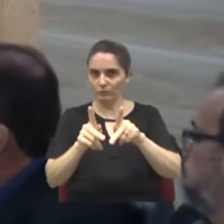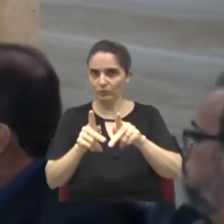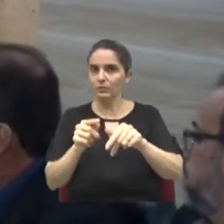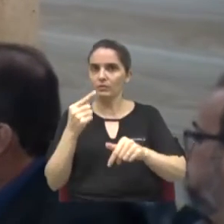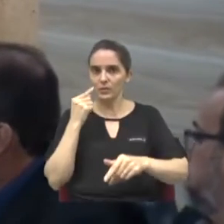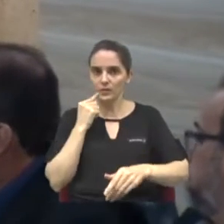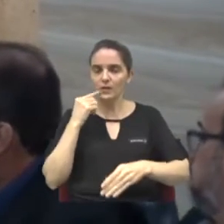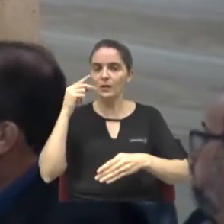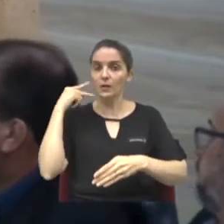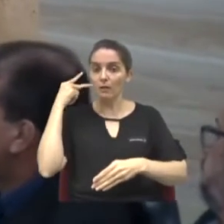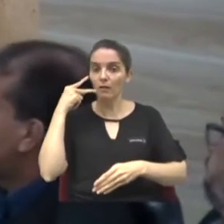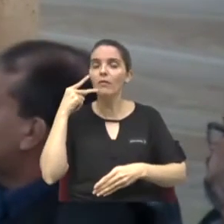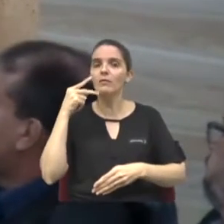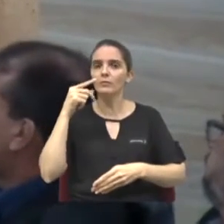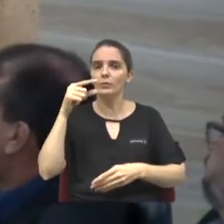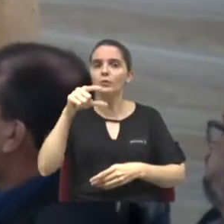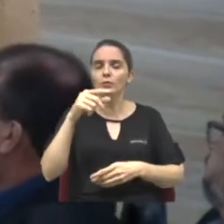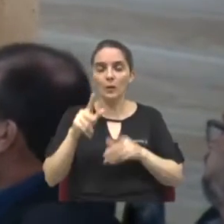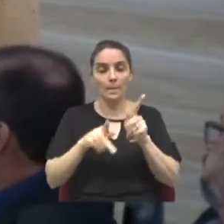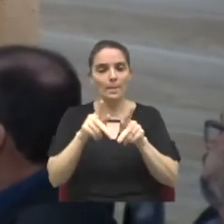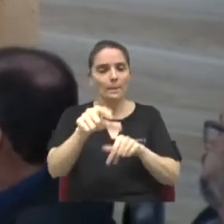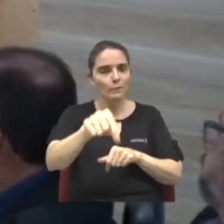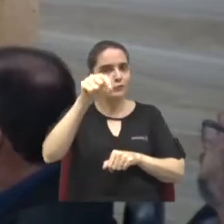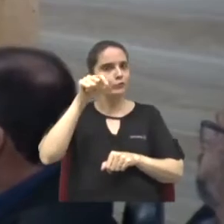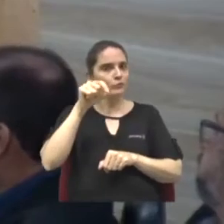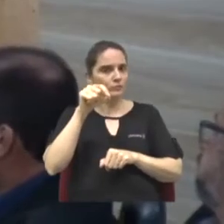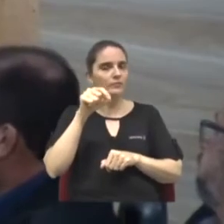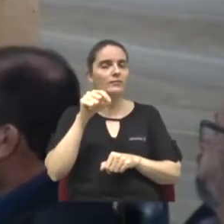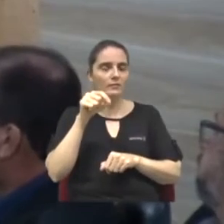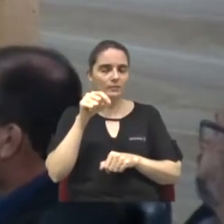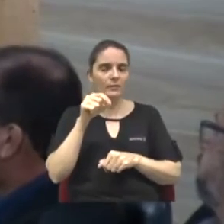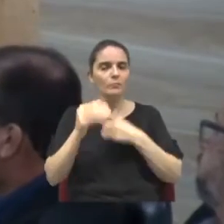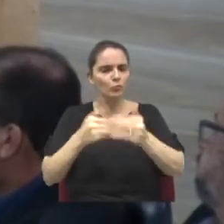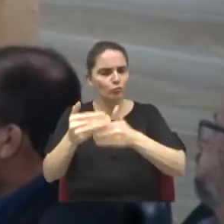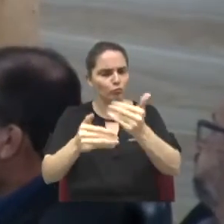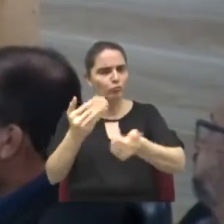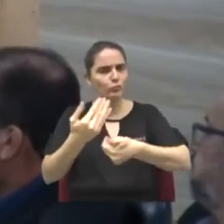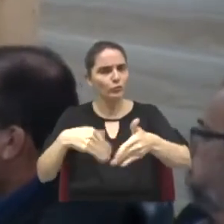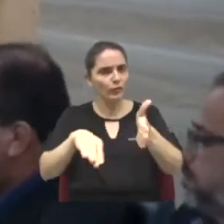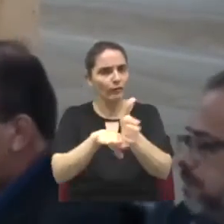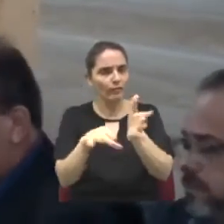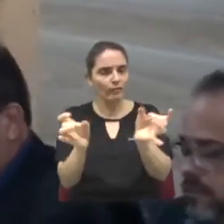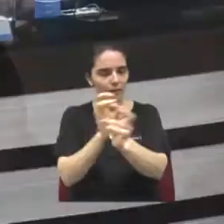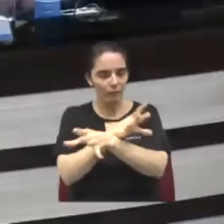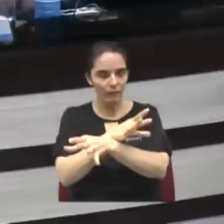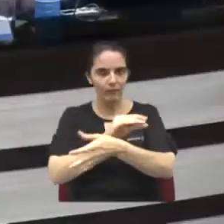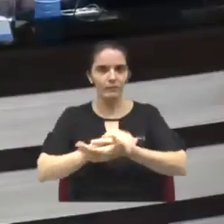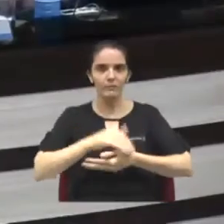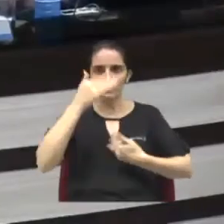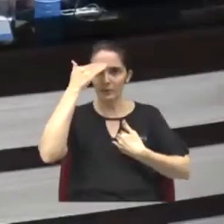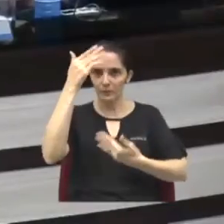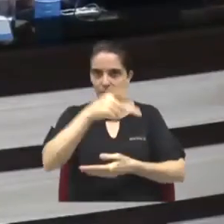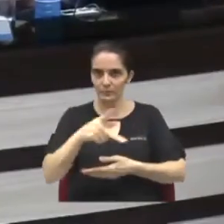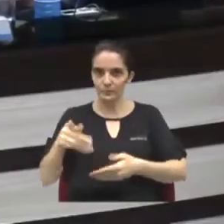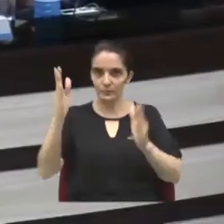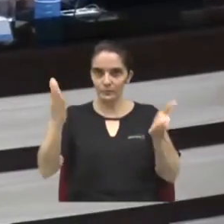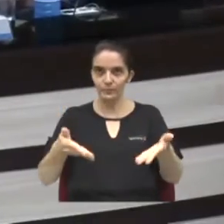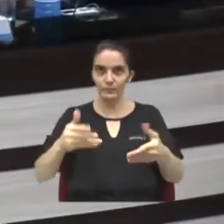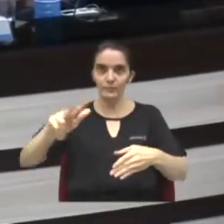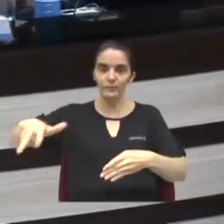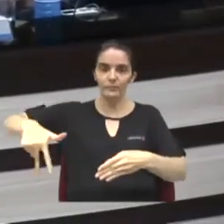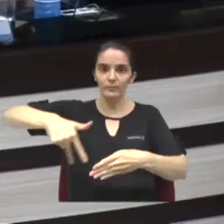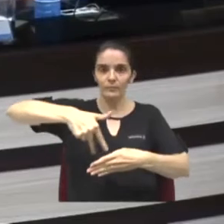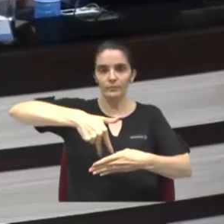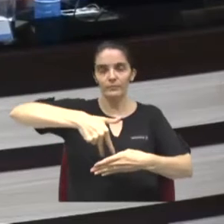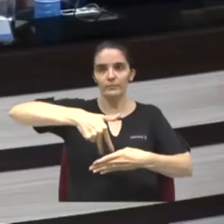propus, é para isso que eu fui eleito e é assim que eu vou continuar o meu mandato até o fim. Obrigado, senhor presidente. Passaremos agora para